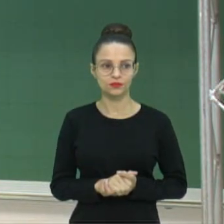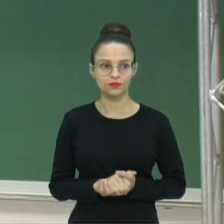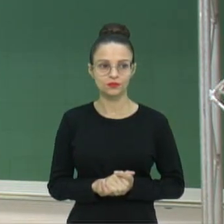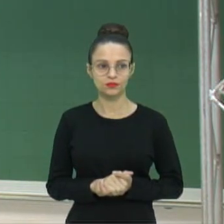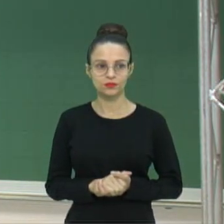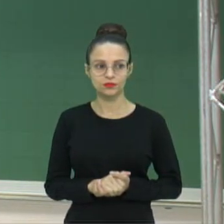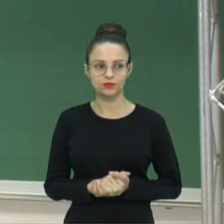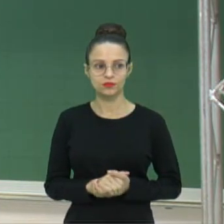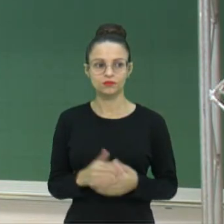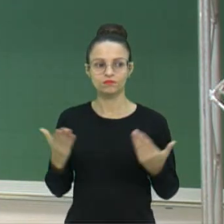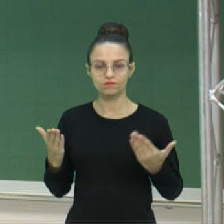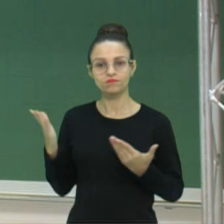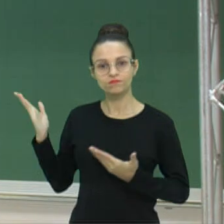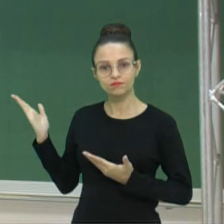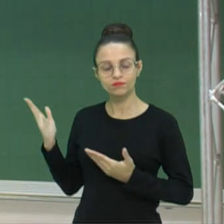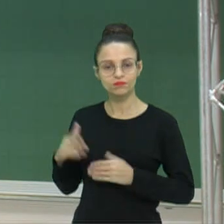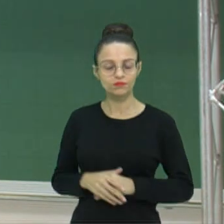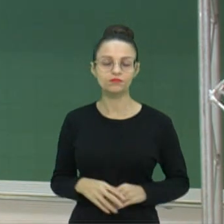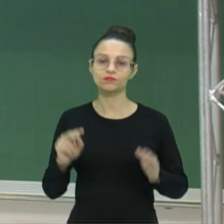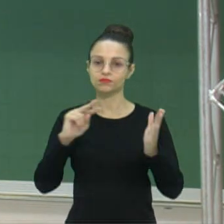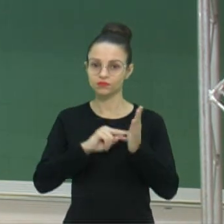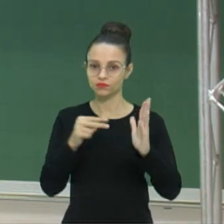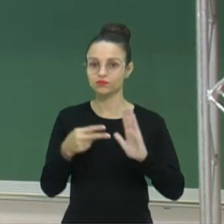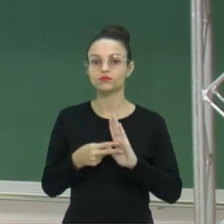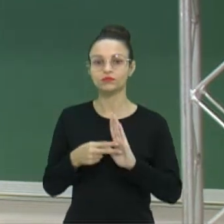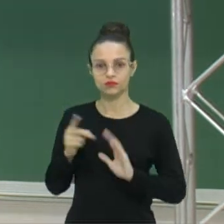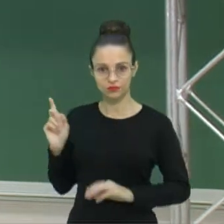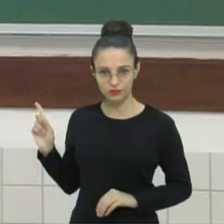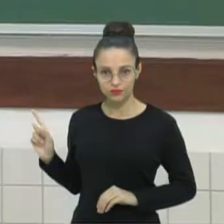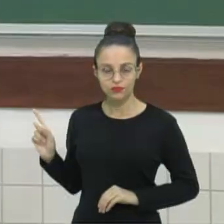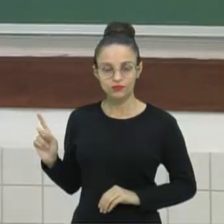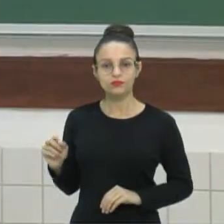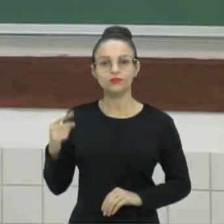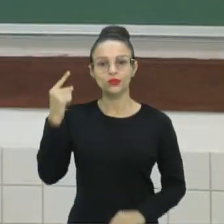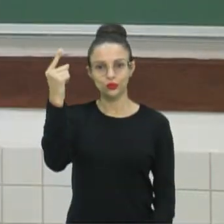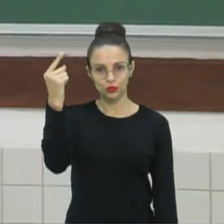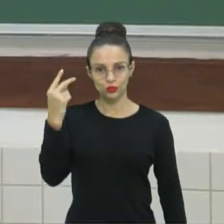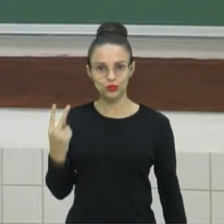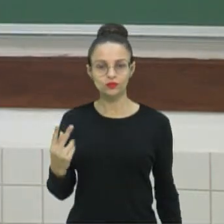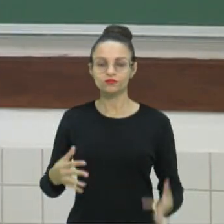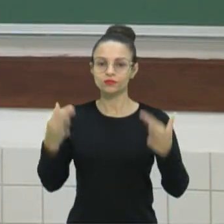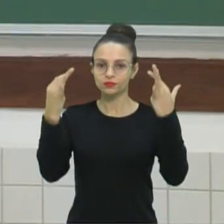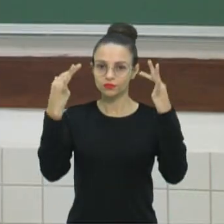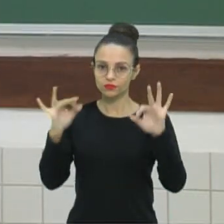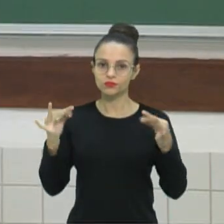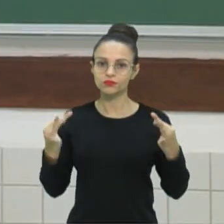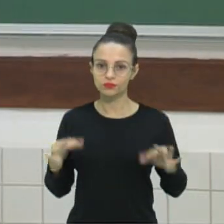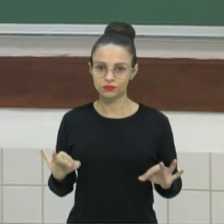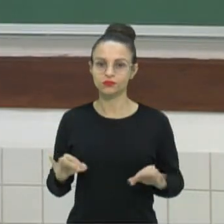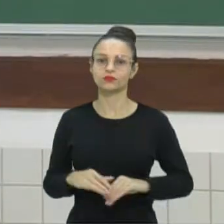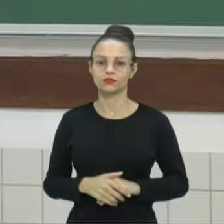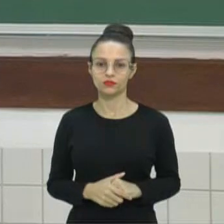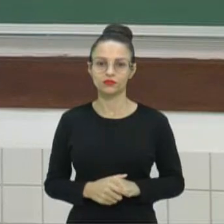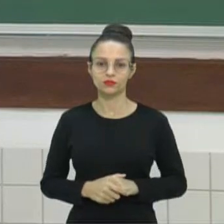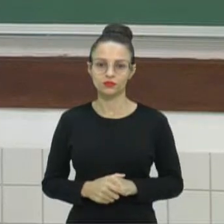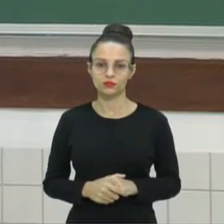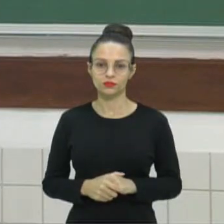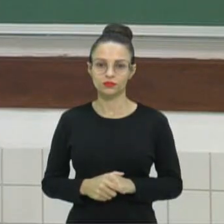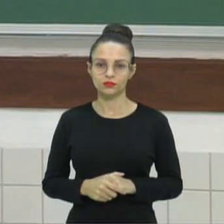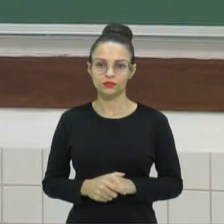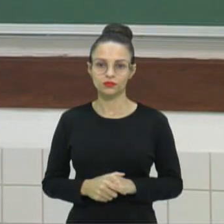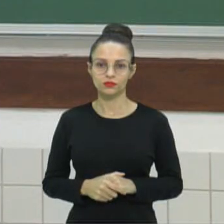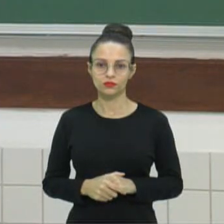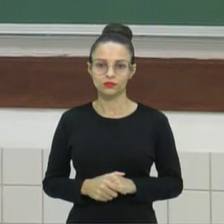Tá aí. Quer dizer que nesse caso, as duas afirmativas elas são